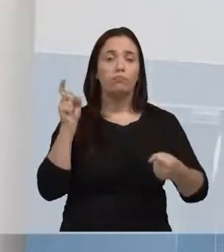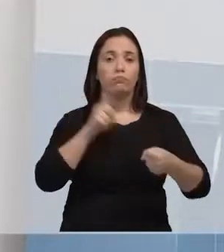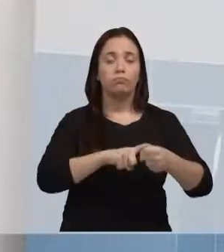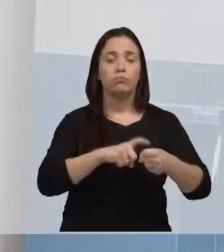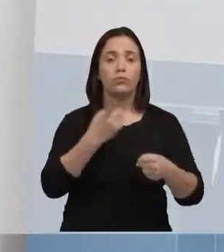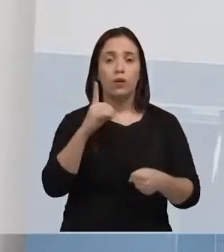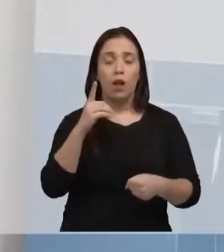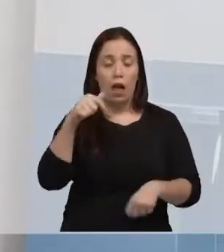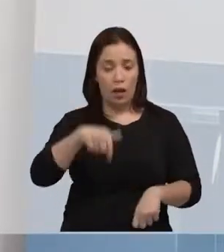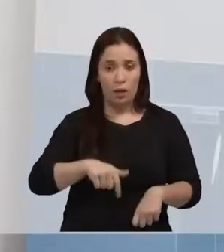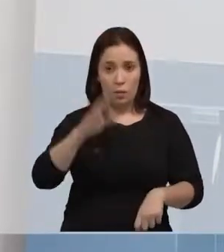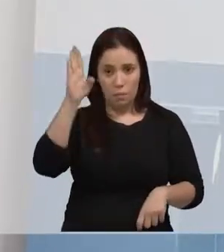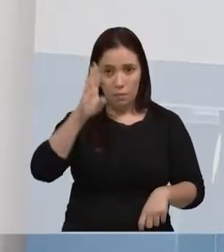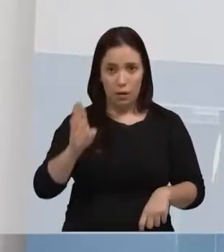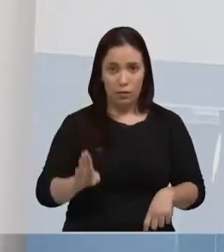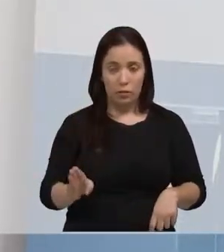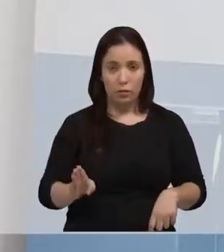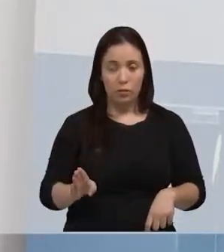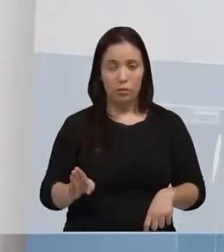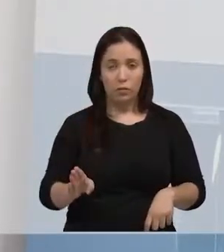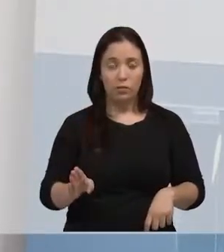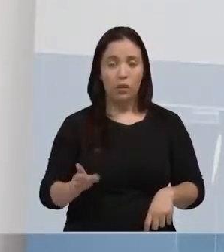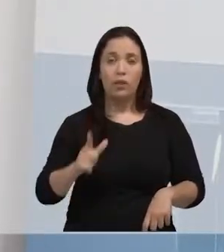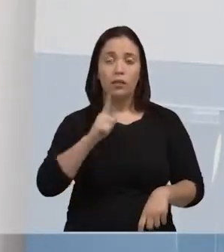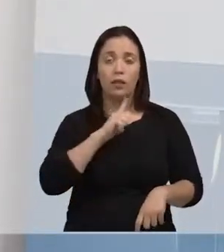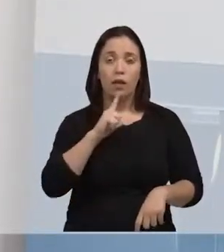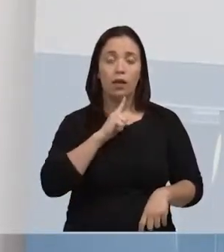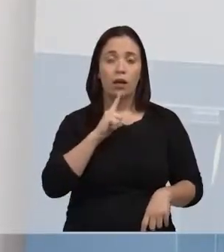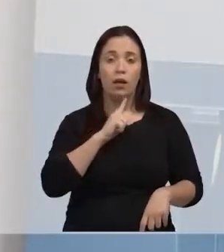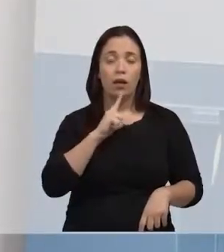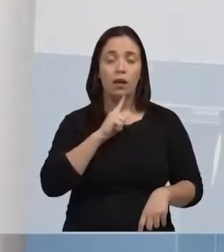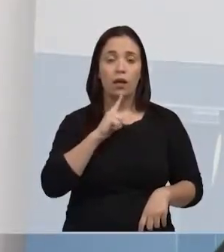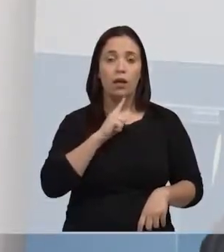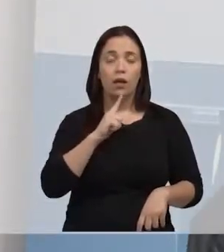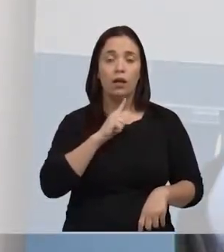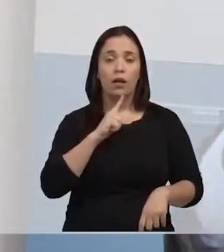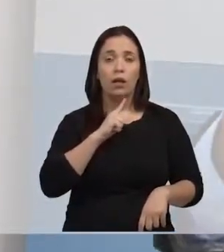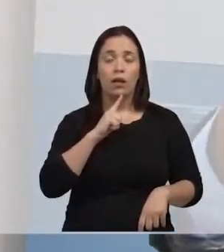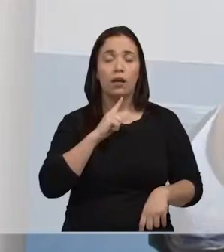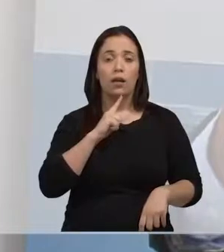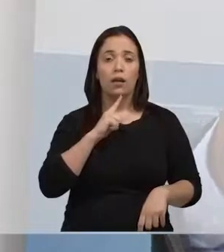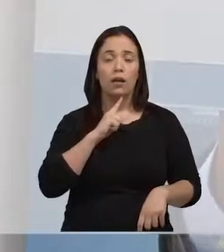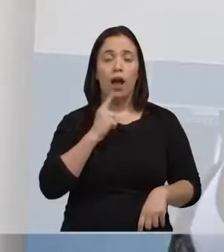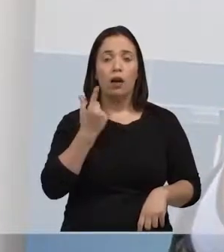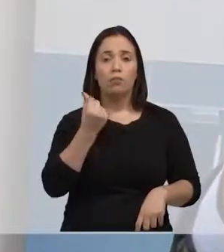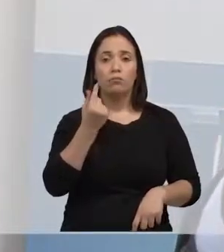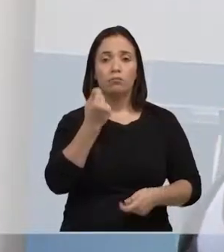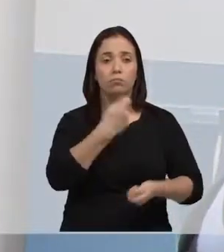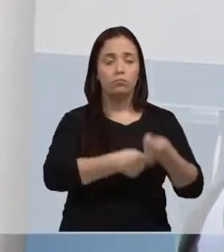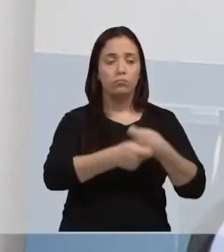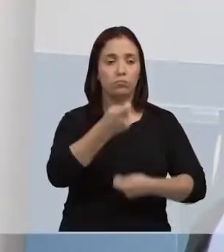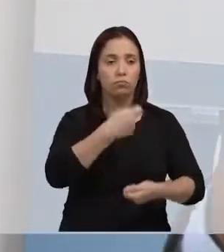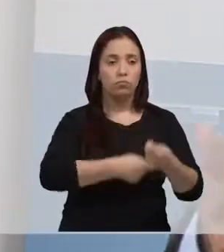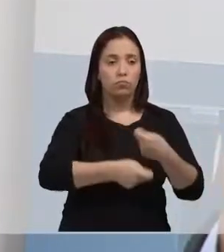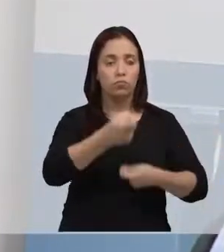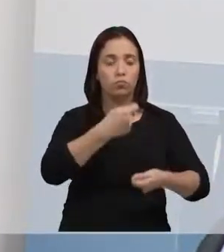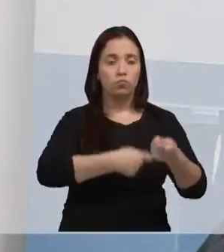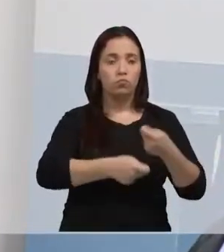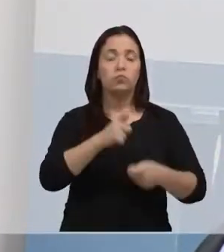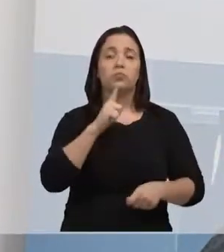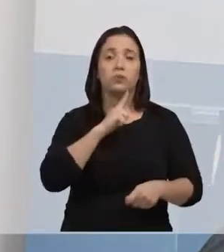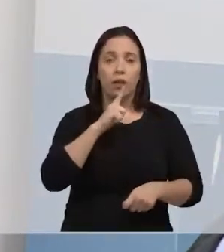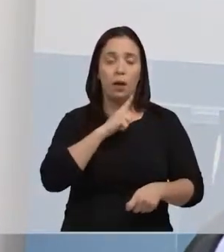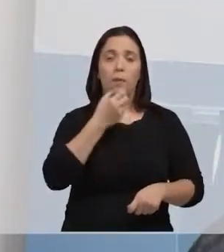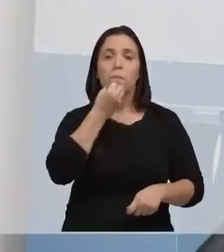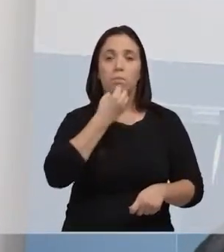outro detalhe. O Brasil não está pior porque o Brasil tem umas condições financeiras, tem um colchão financeiro